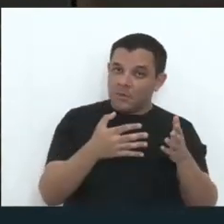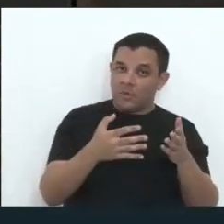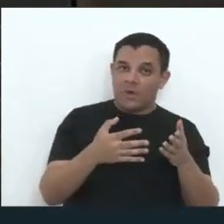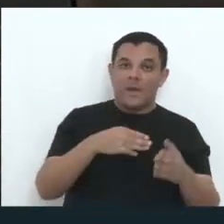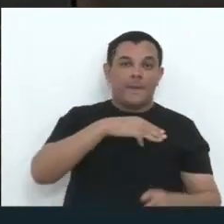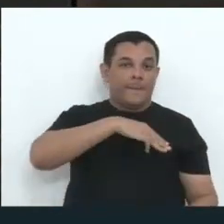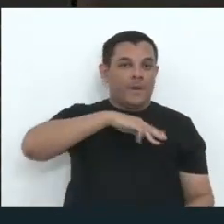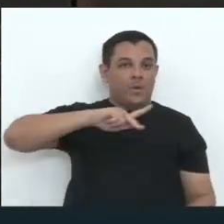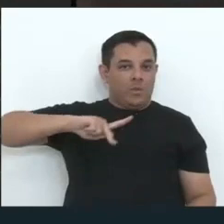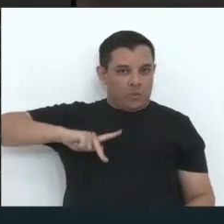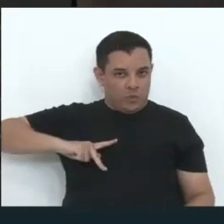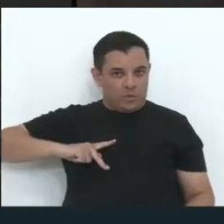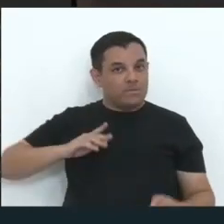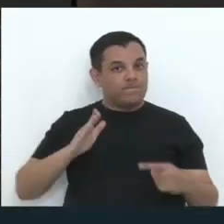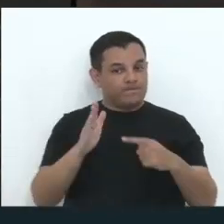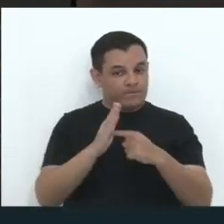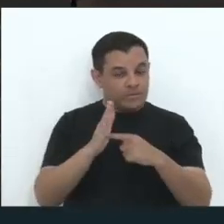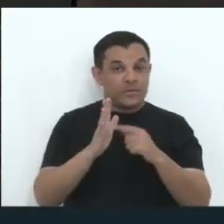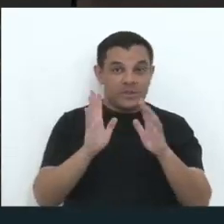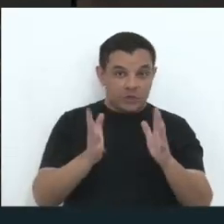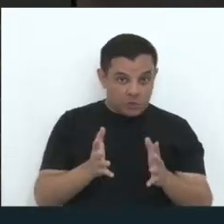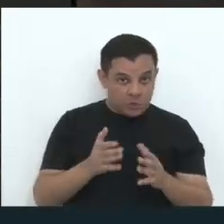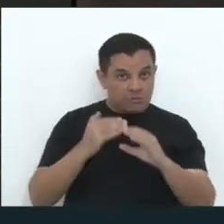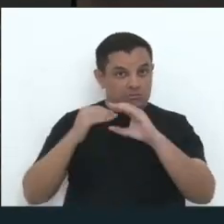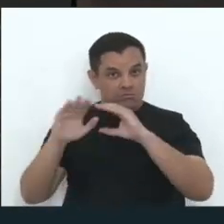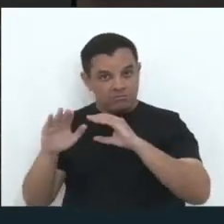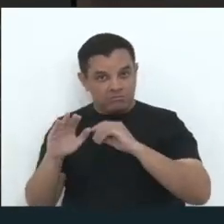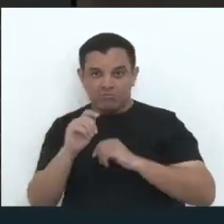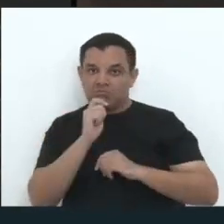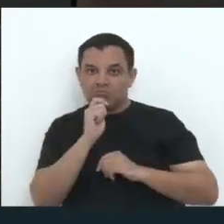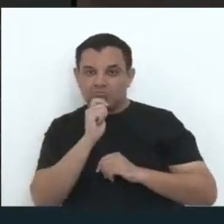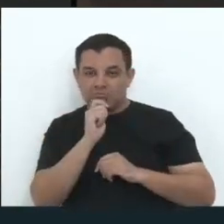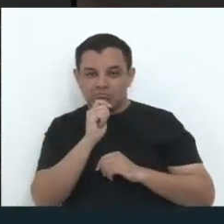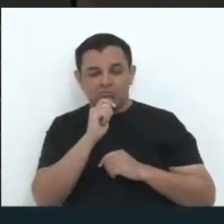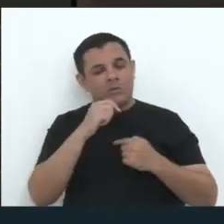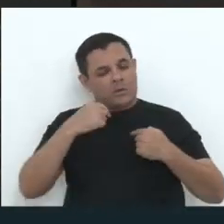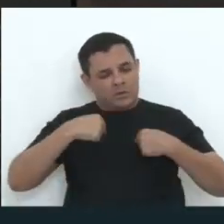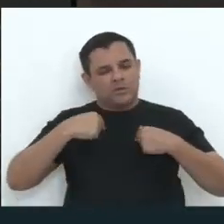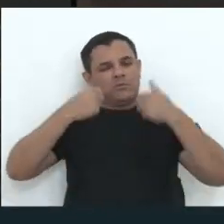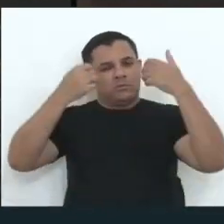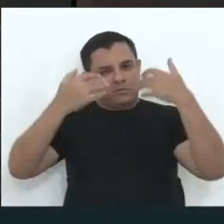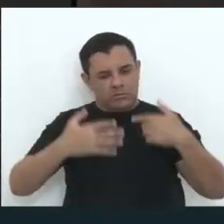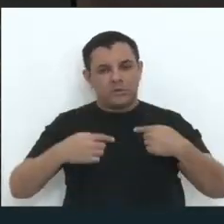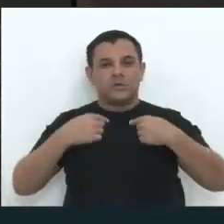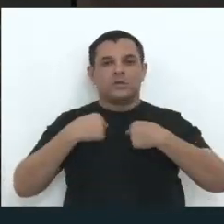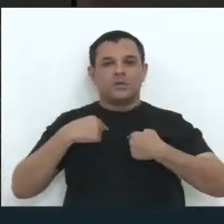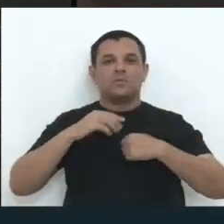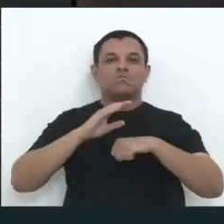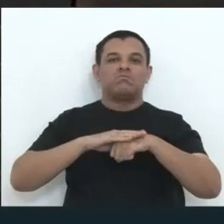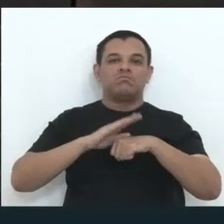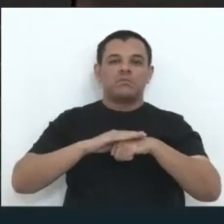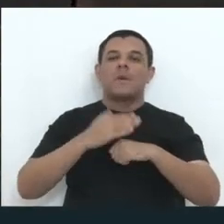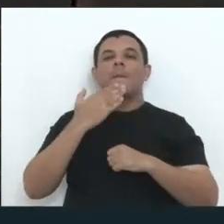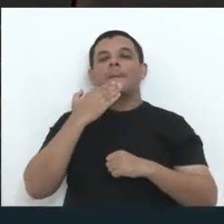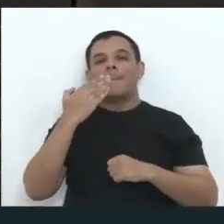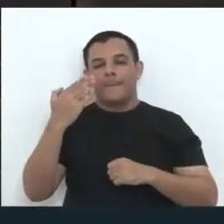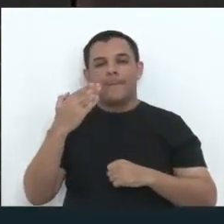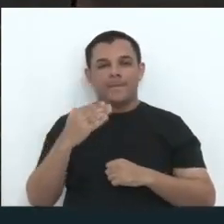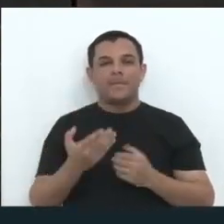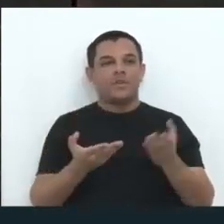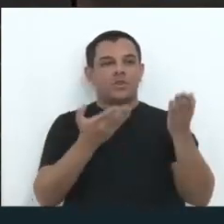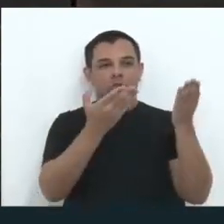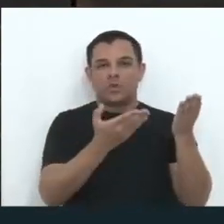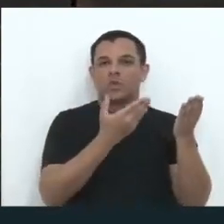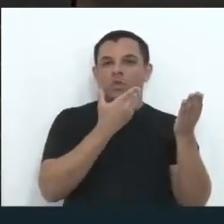Público, se não foi entregue para o Ministério Público, faz questão aqui nessa tribuna de pedir para que o jornalista